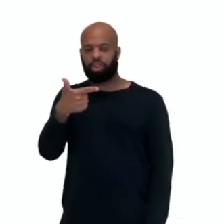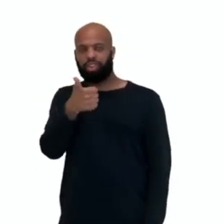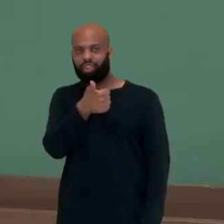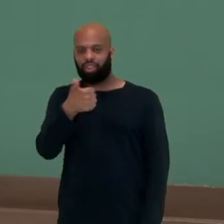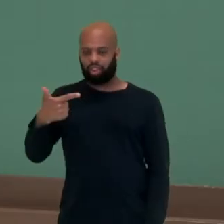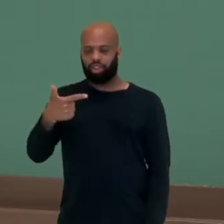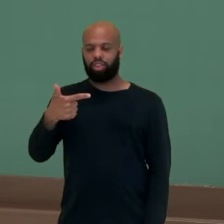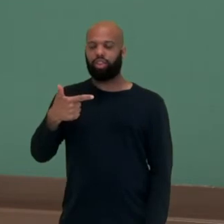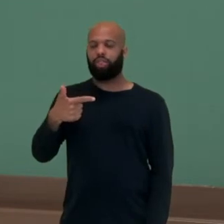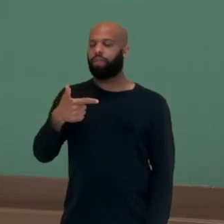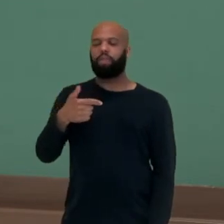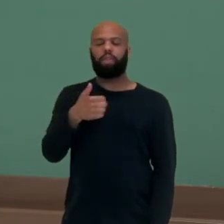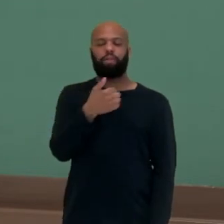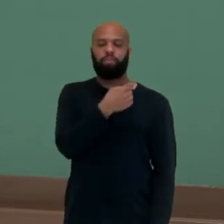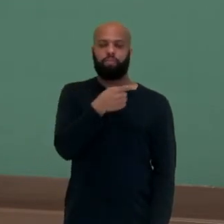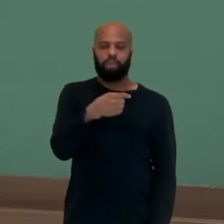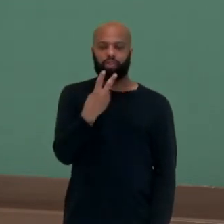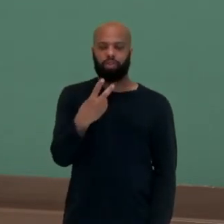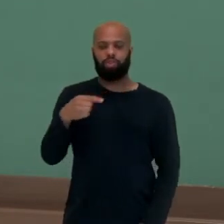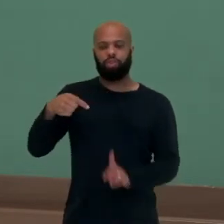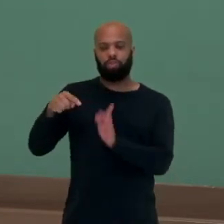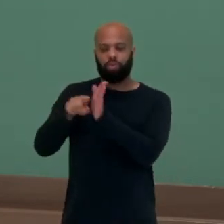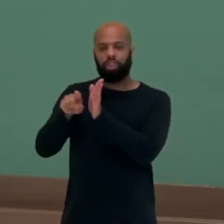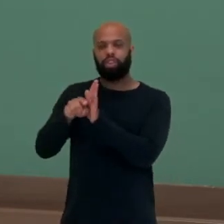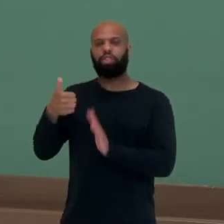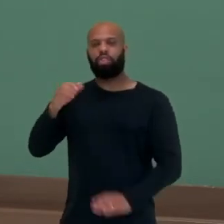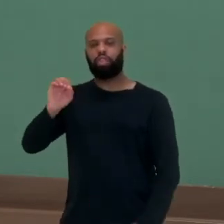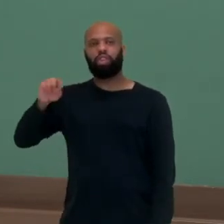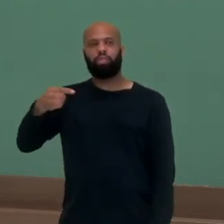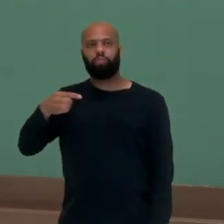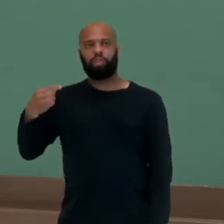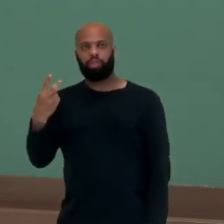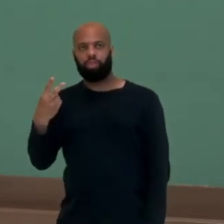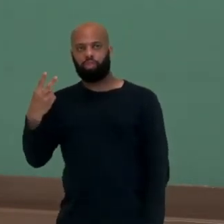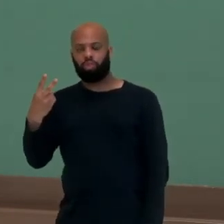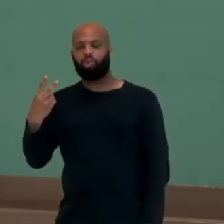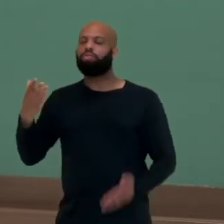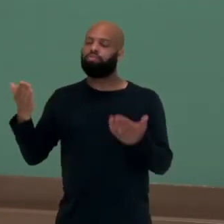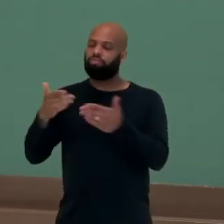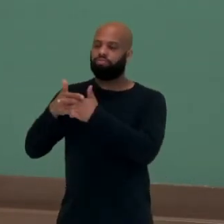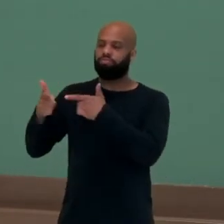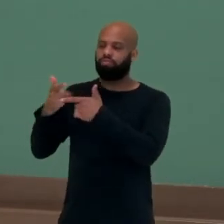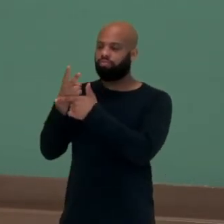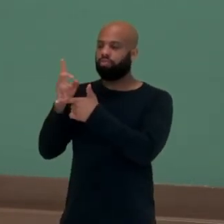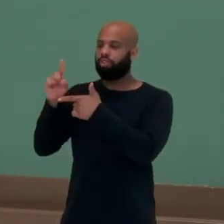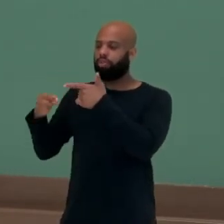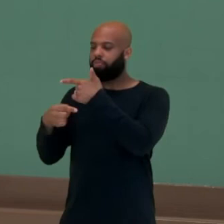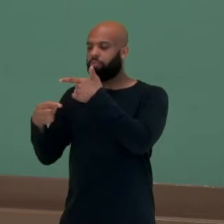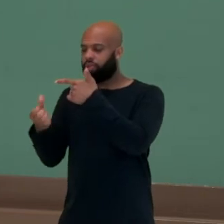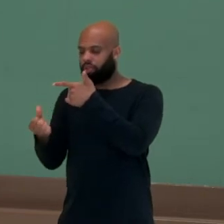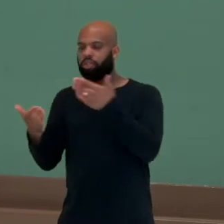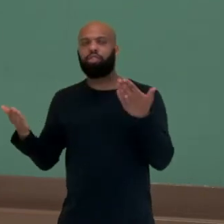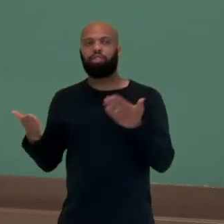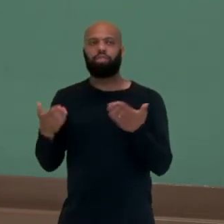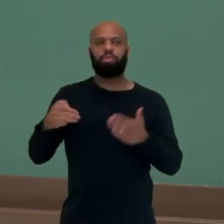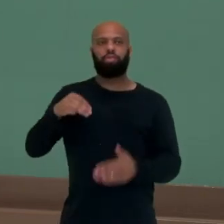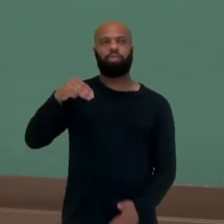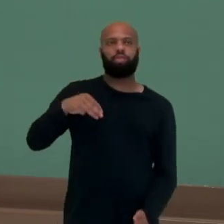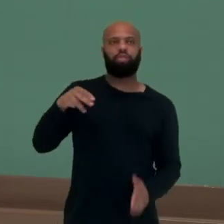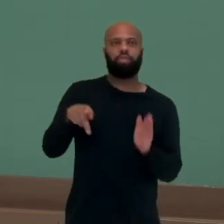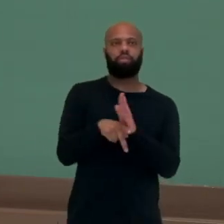dividido por 2, menos 6. Portanto, o valor de M, que vai tornar nosso